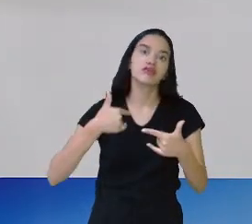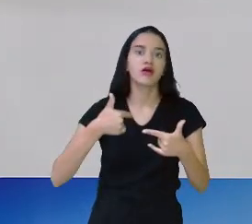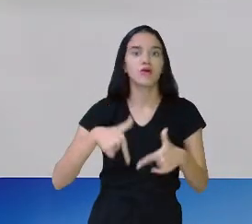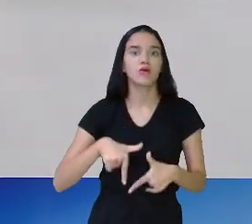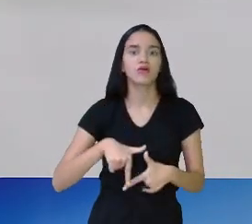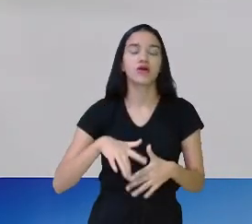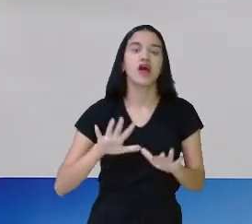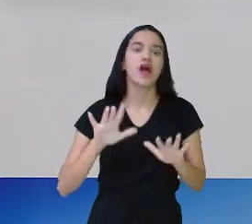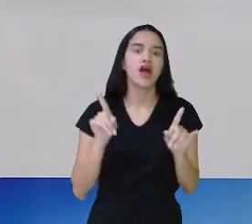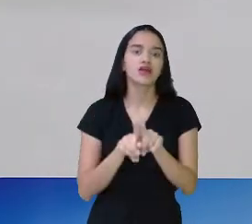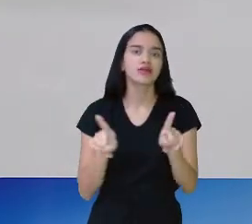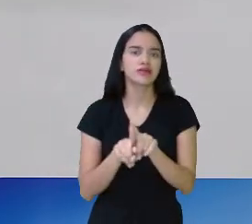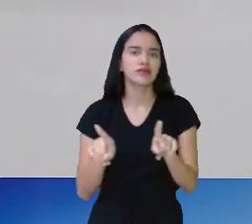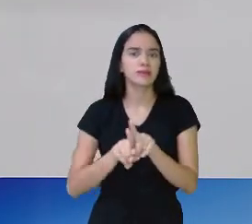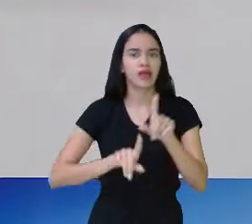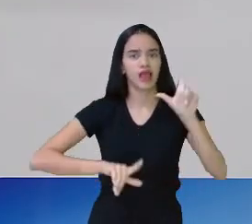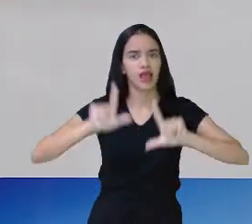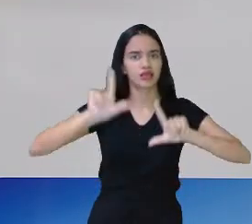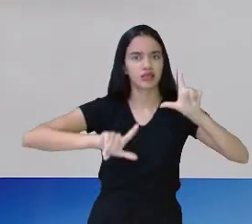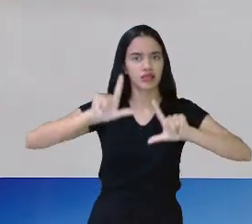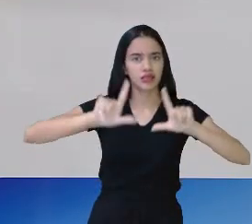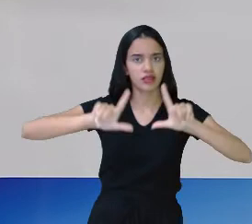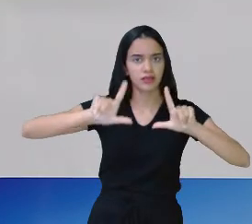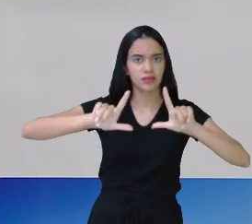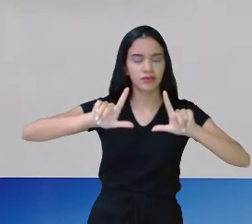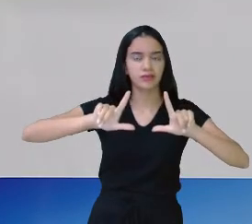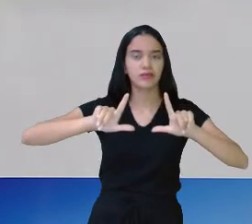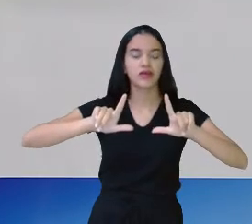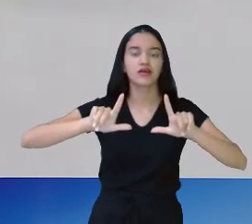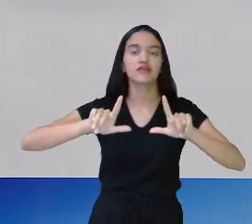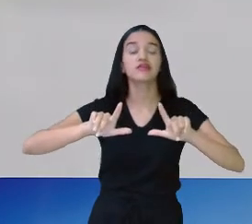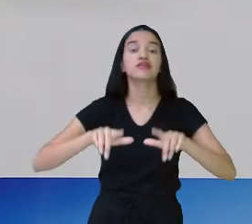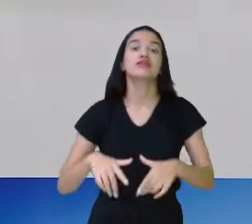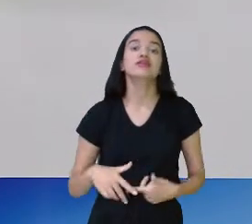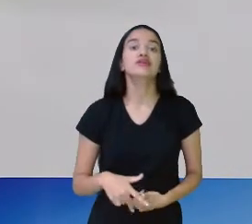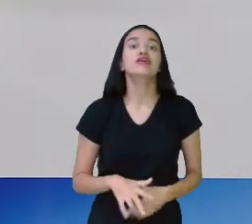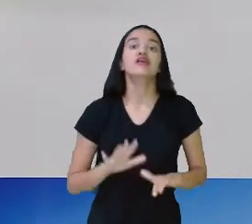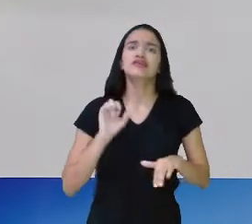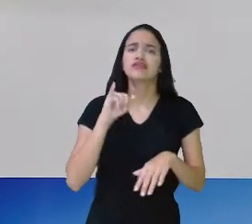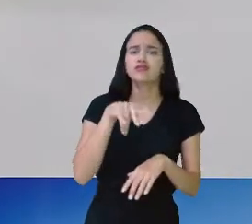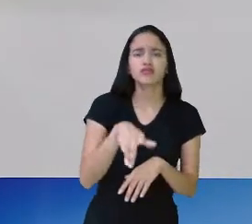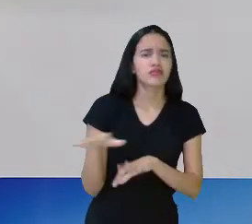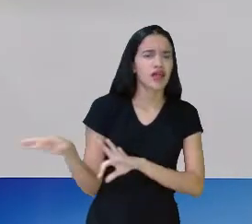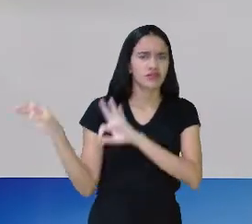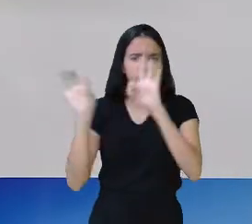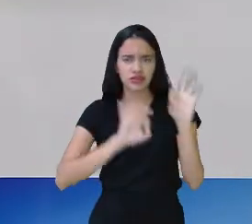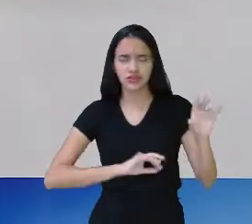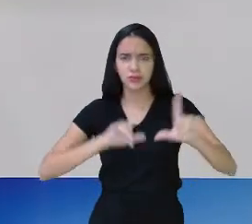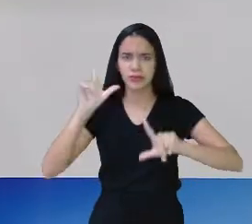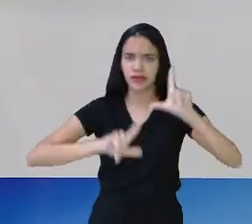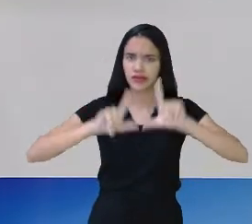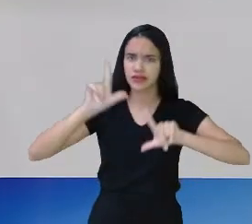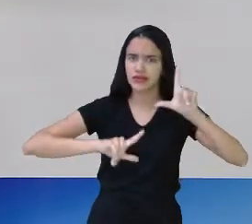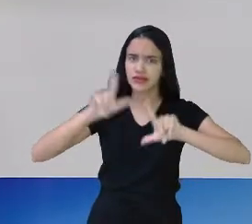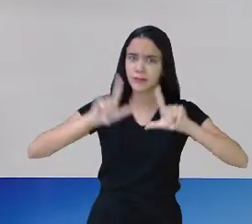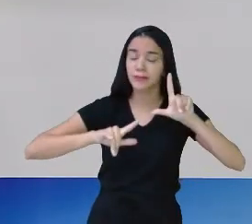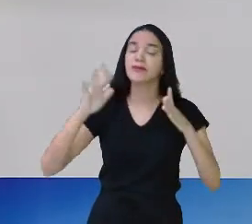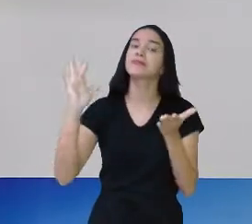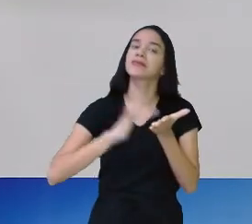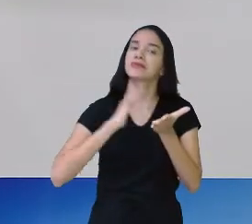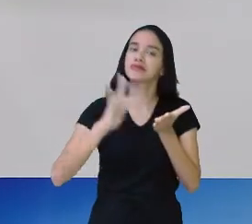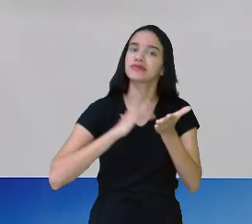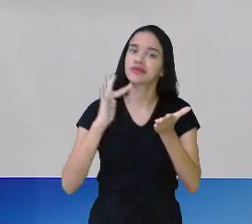as Smart TVs, elas têm formato retangular. Se não está me assistindo pela TV, está me assistindo pelo